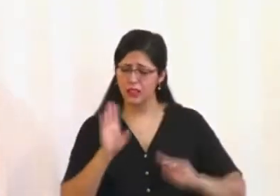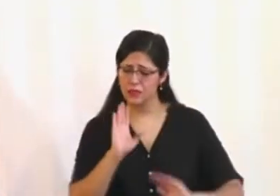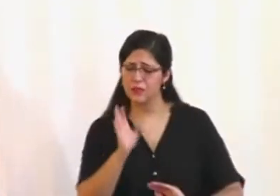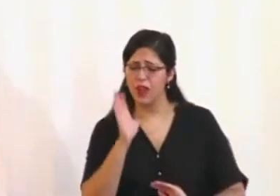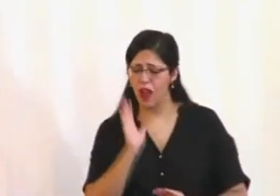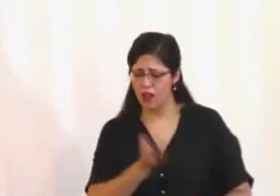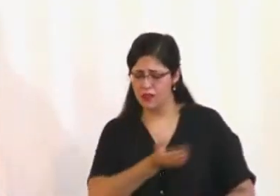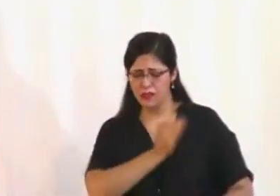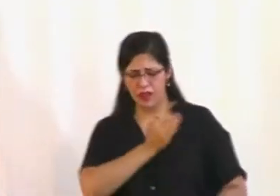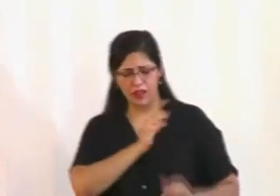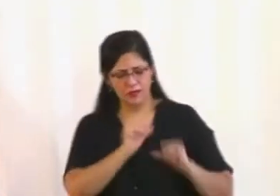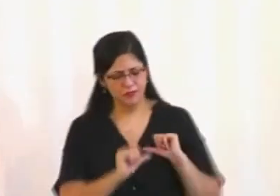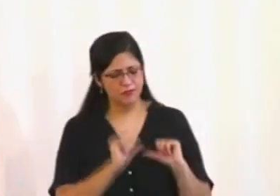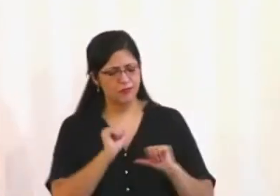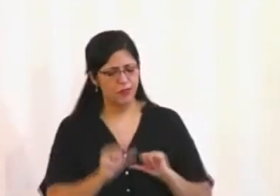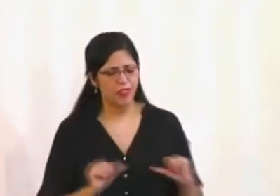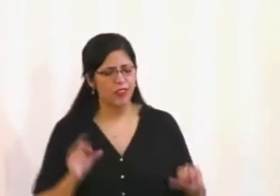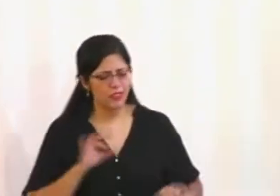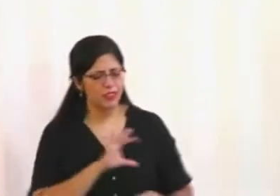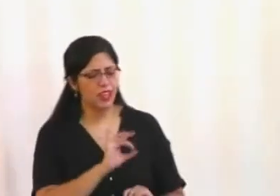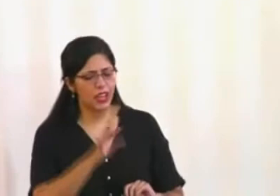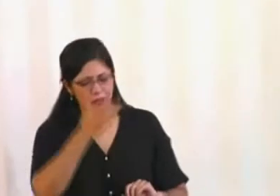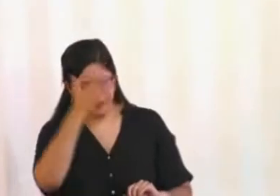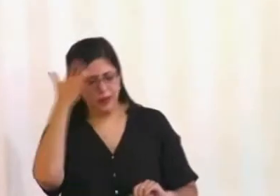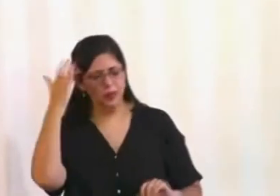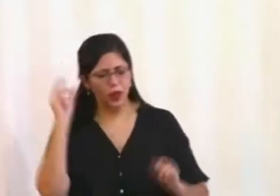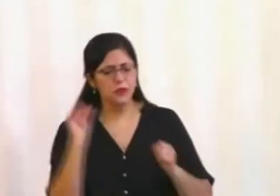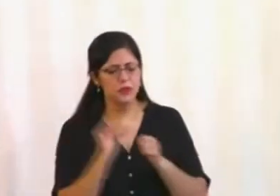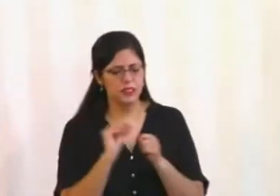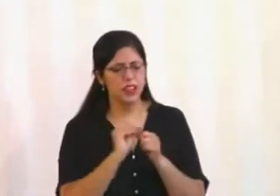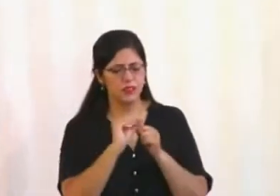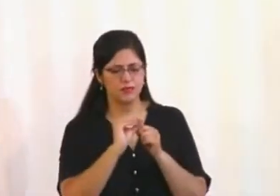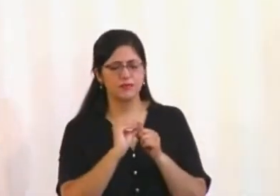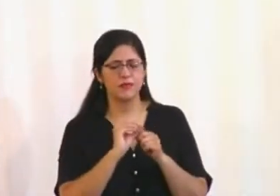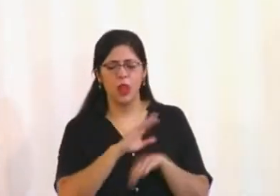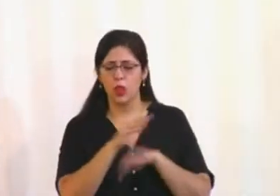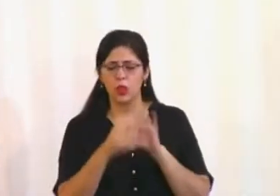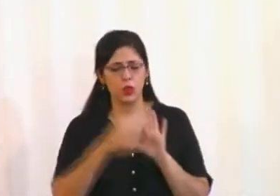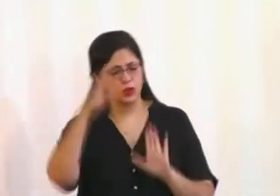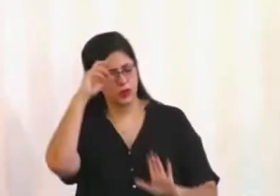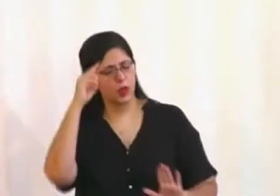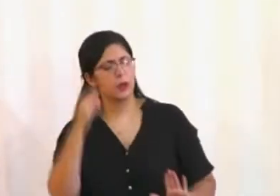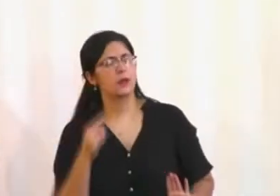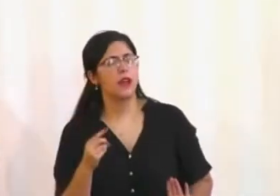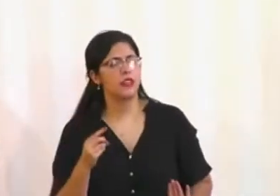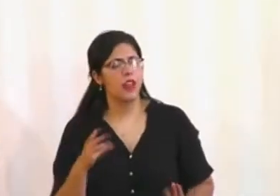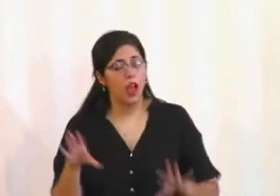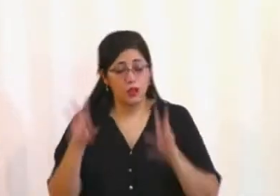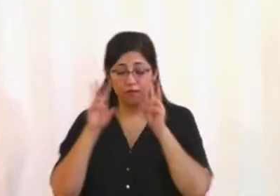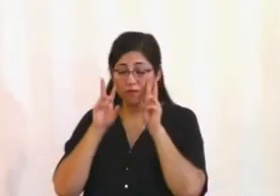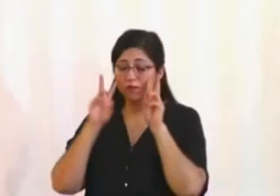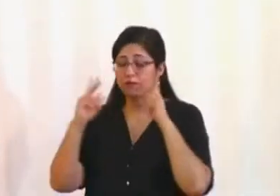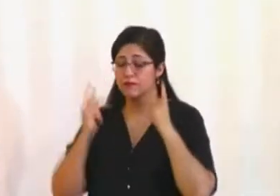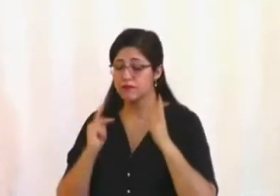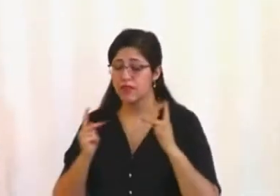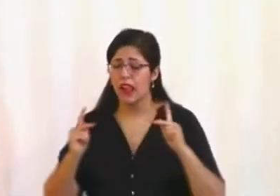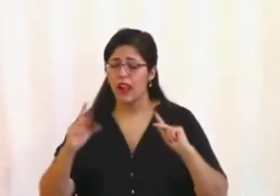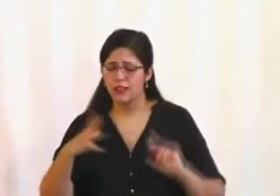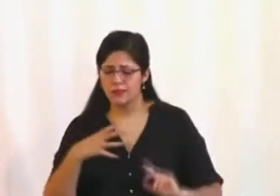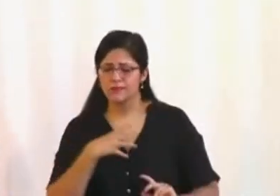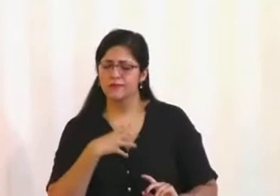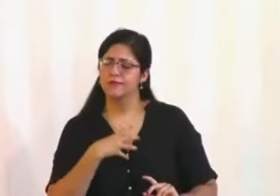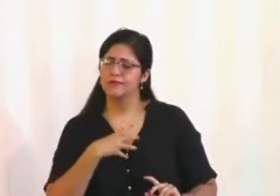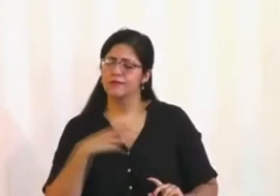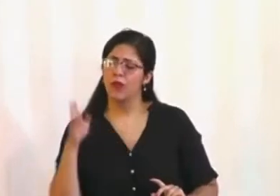vai cumprir o seu propósito. Que o Senhor nos ilumine com o Teu Santo Espírito, para que, ao ouvir a Tua voz, coloquemos